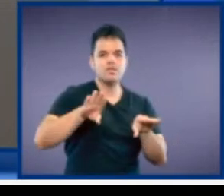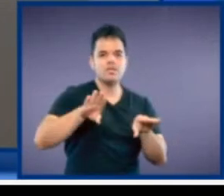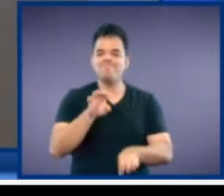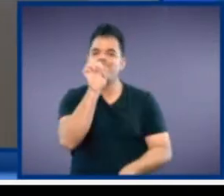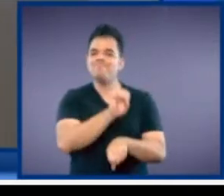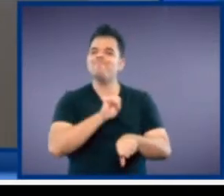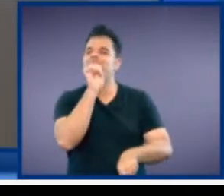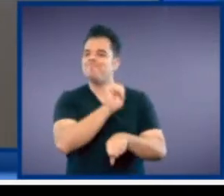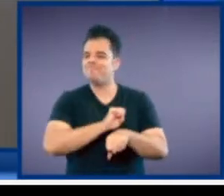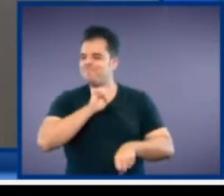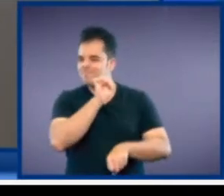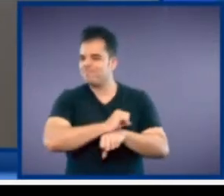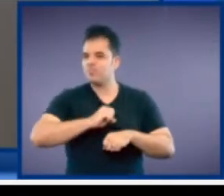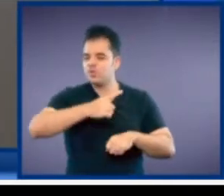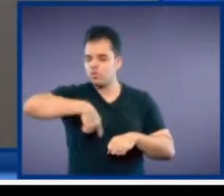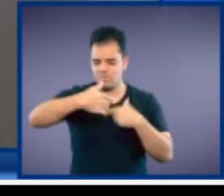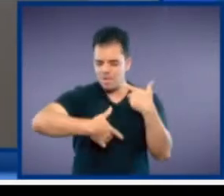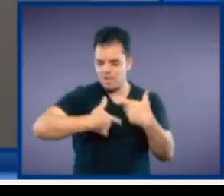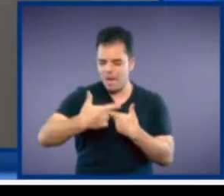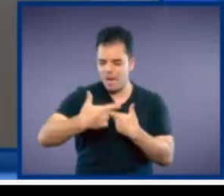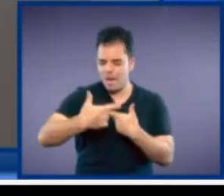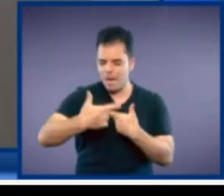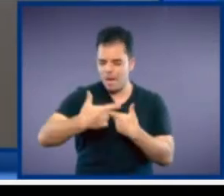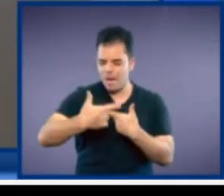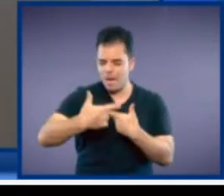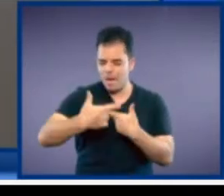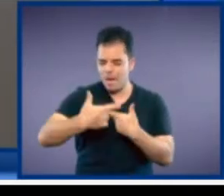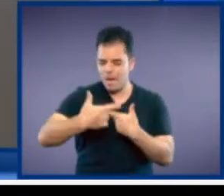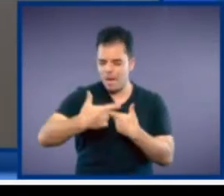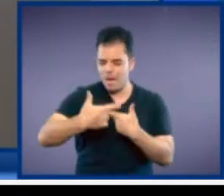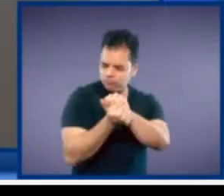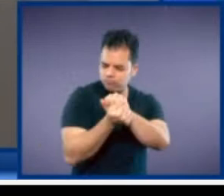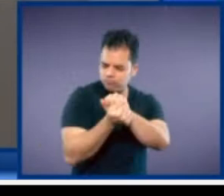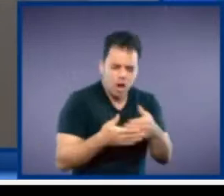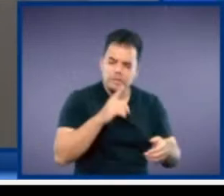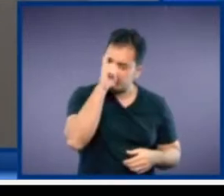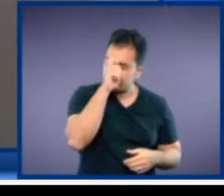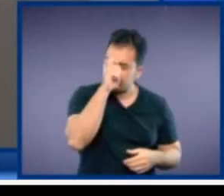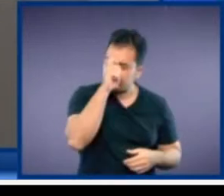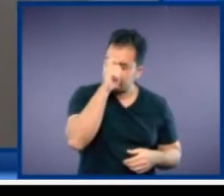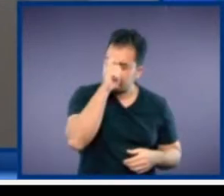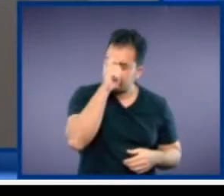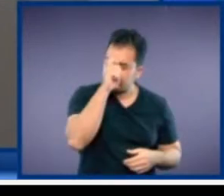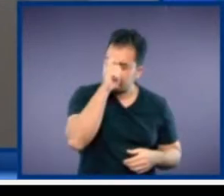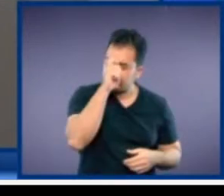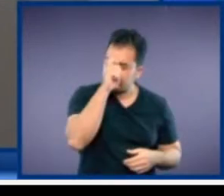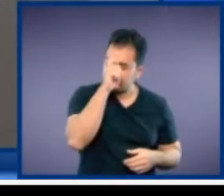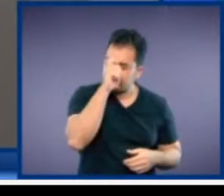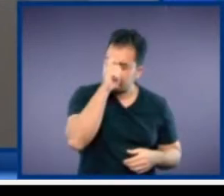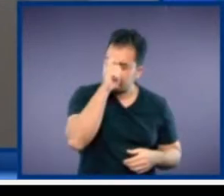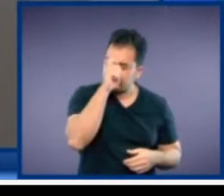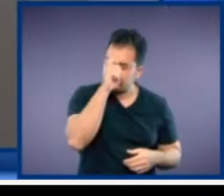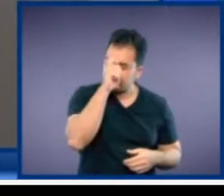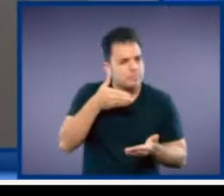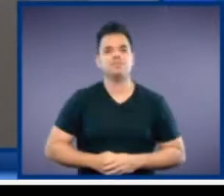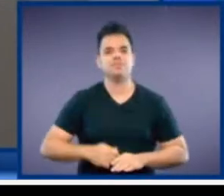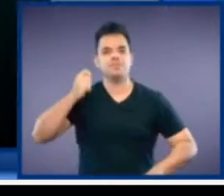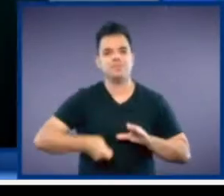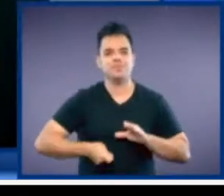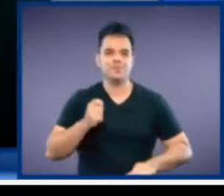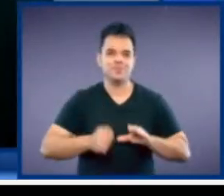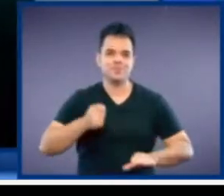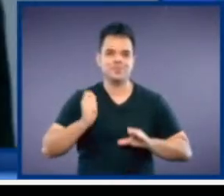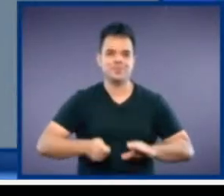para que continuemos trabalhando juntos, quaisquer que sejam as dificuldades pelo caminho. Muito obrigado.